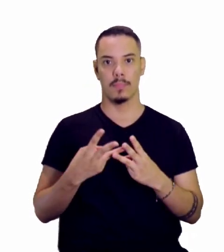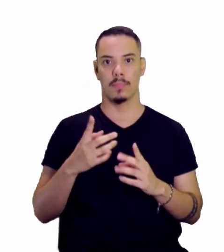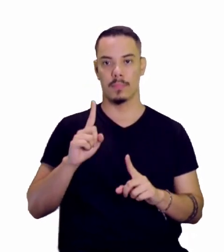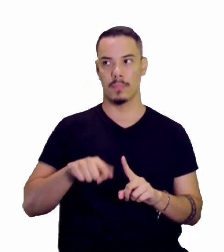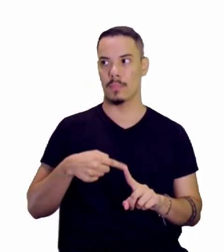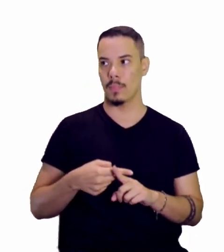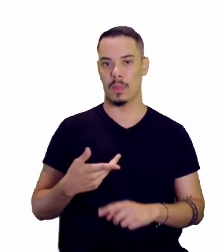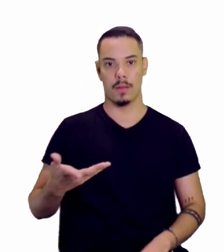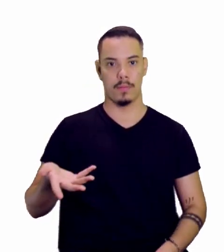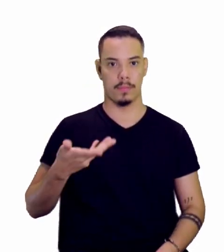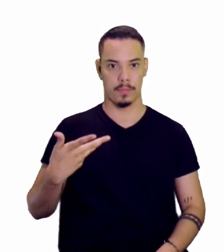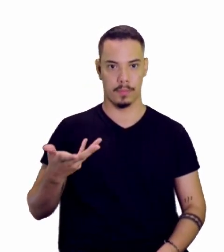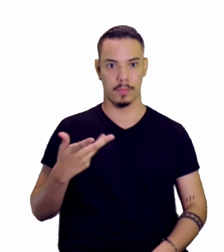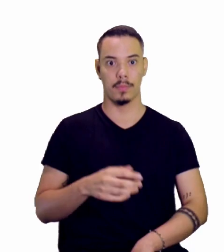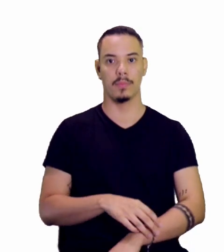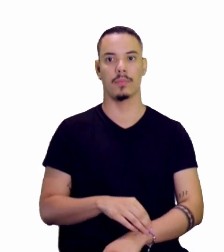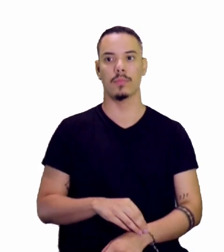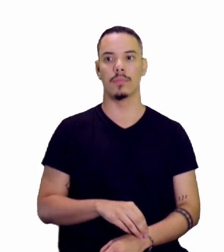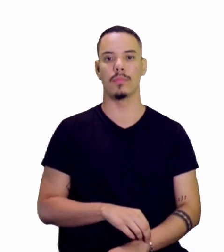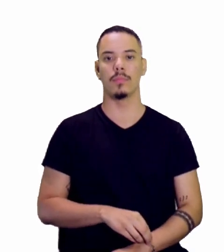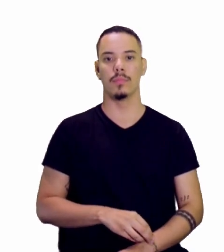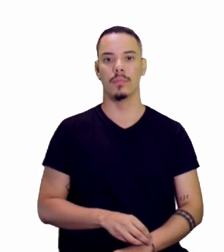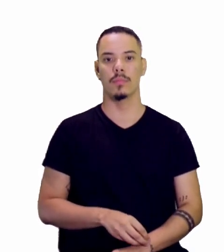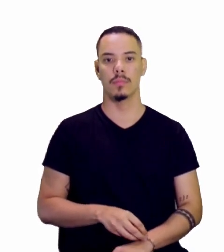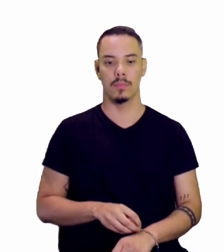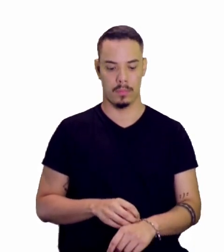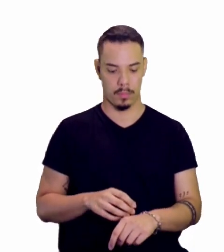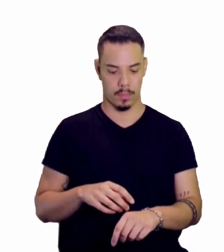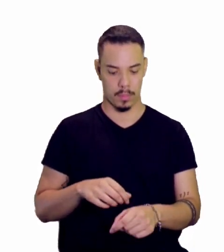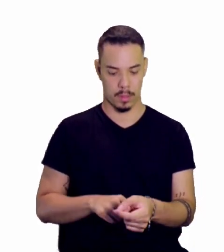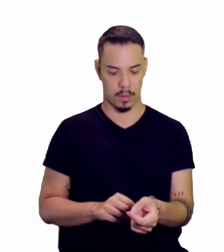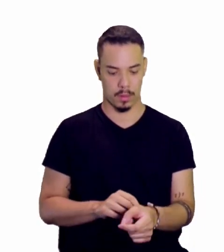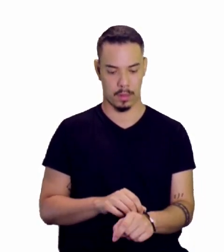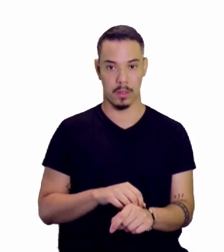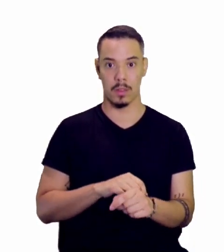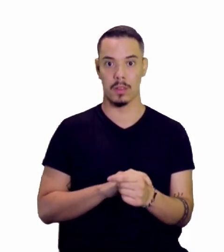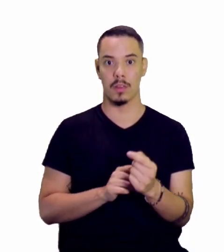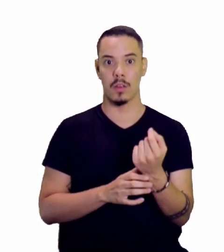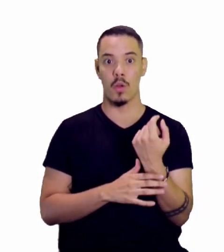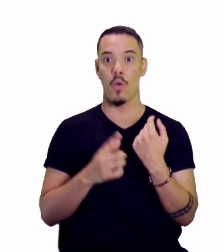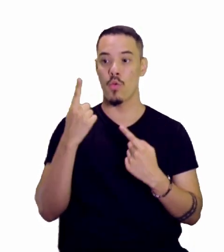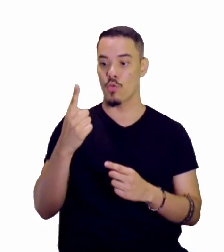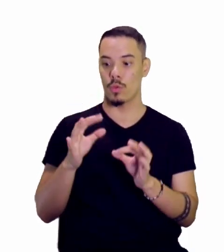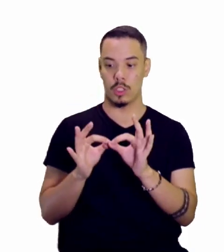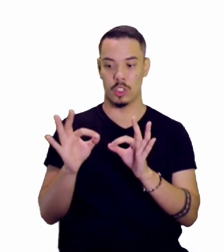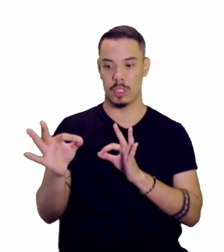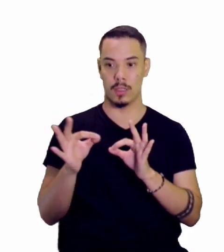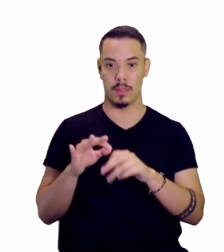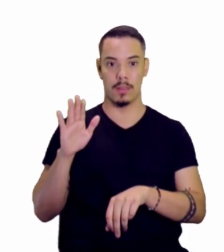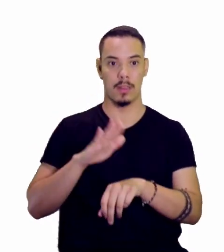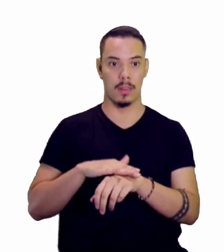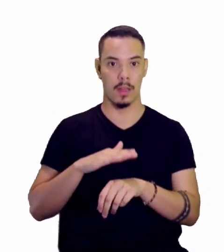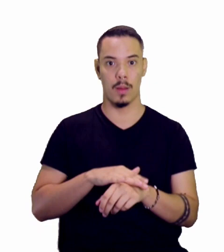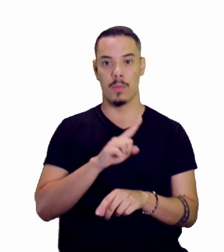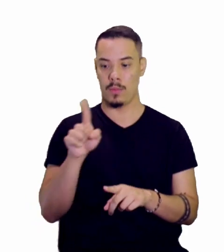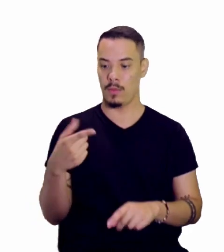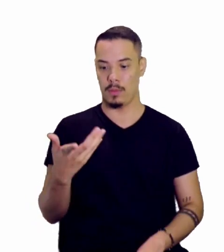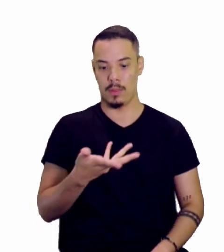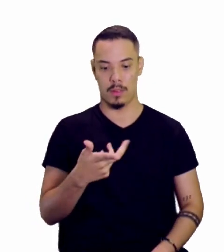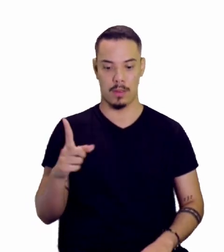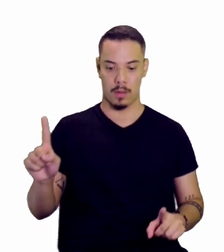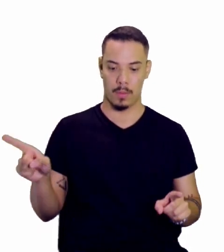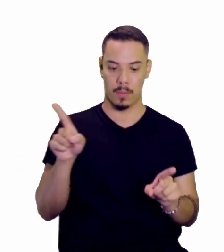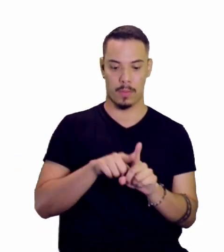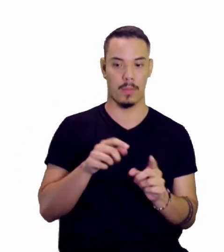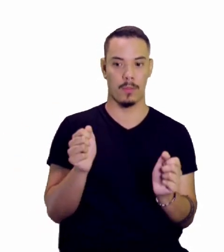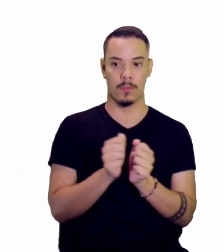A aceleração vem do produto da velocidade pelo tempo e a velocidade da vem distância. da distância e o tempo. Exatamente. Então, olha